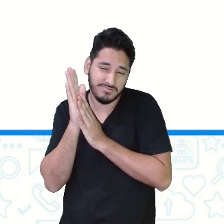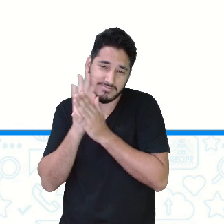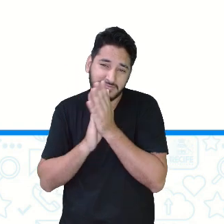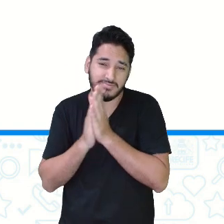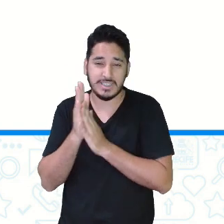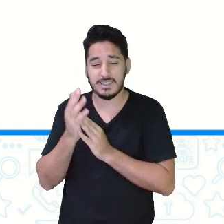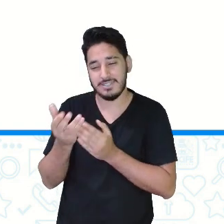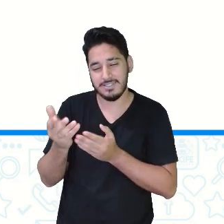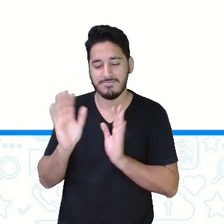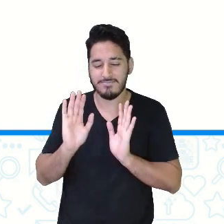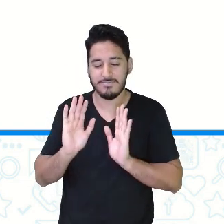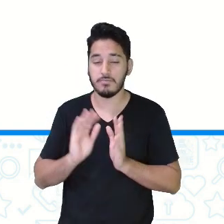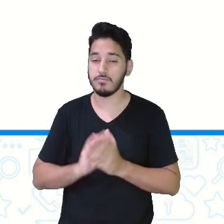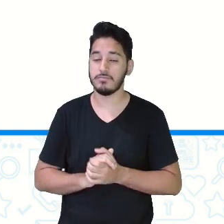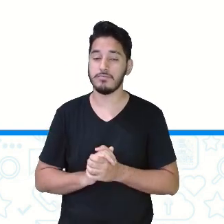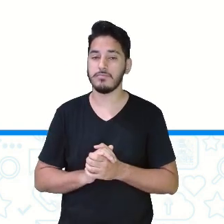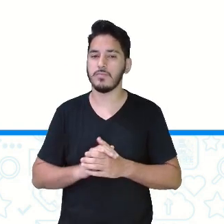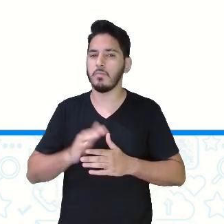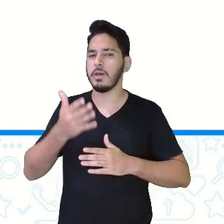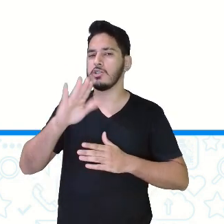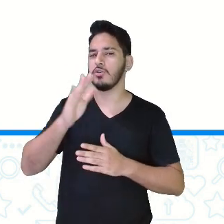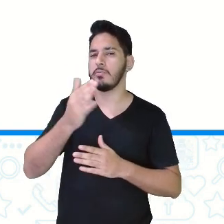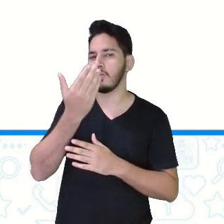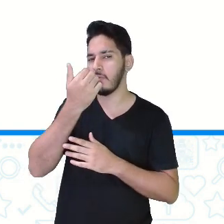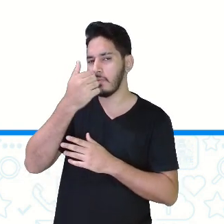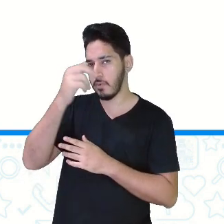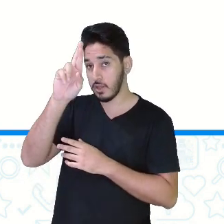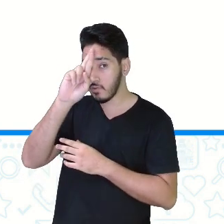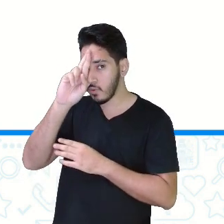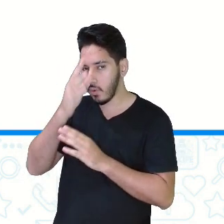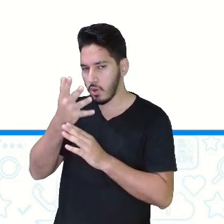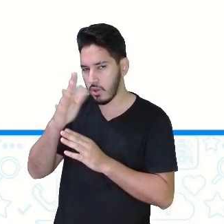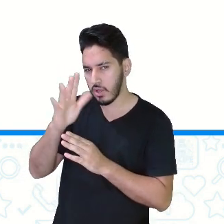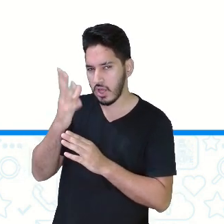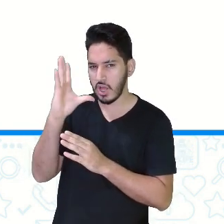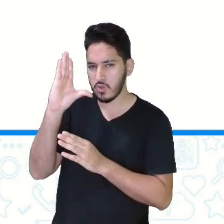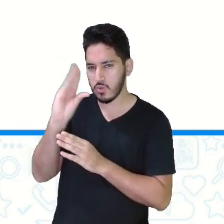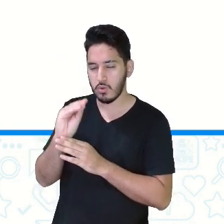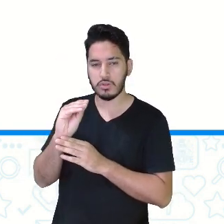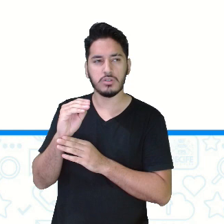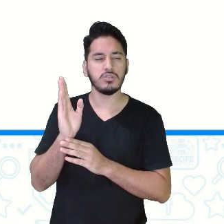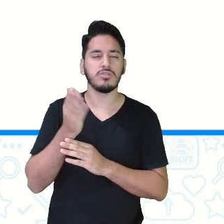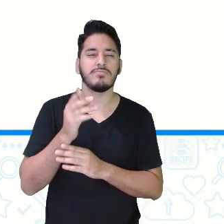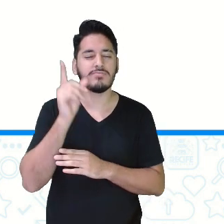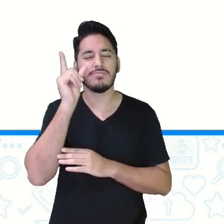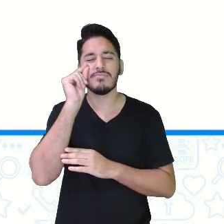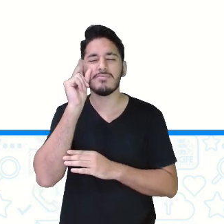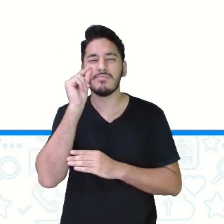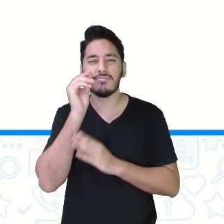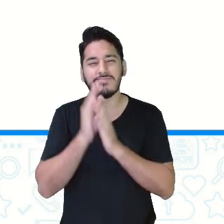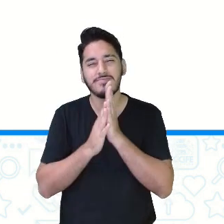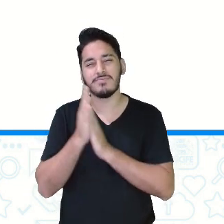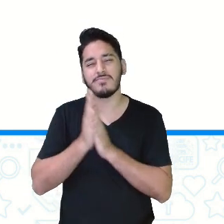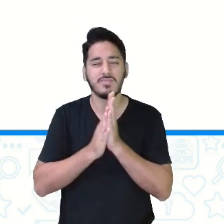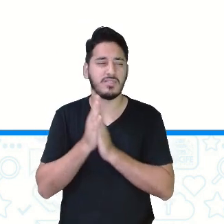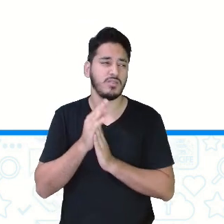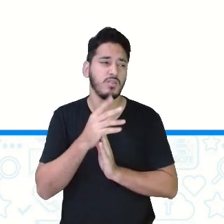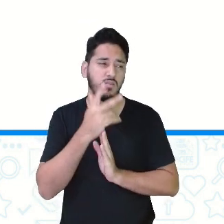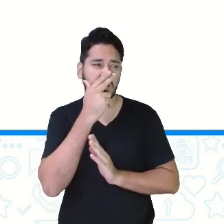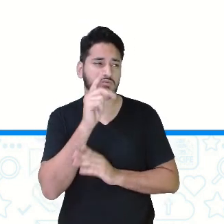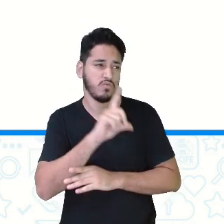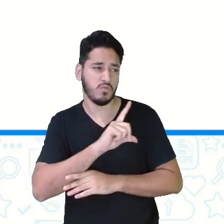tirar as moças. Por volta de meia-noite, sentiu que estava chegando o sono e pensou em se